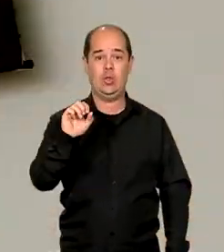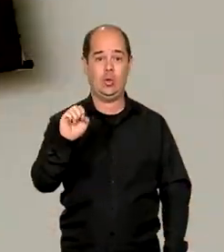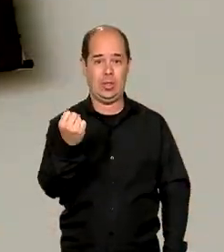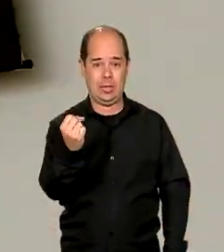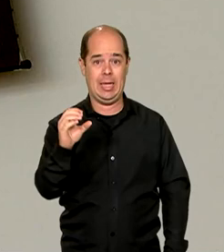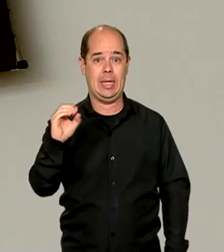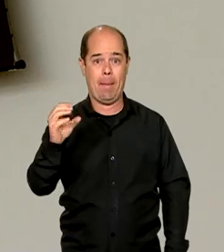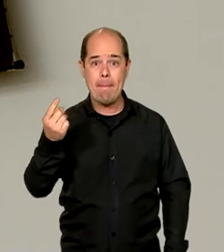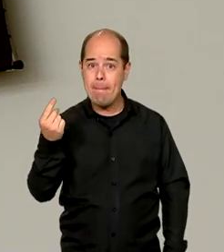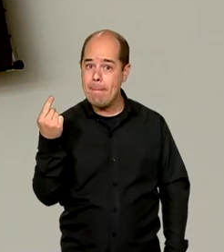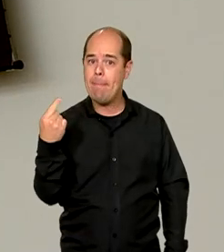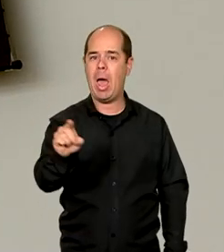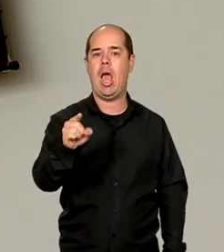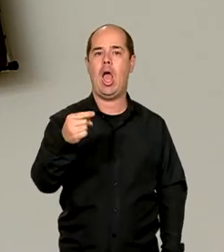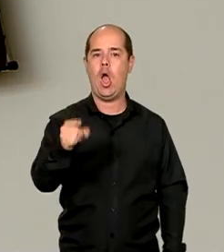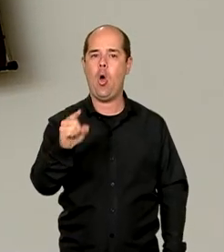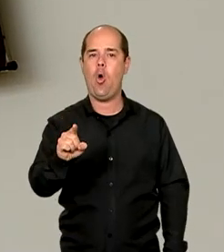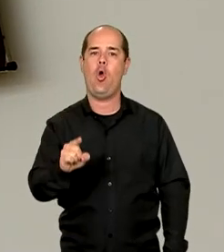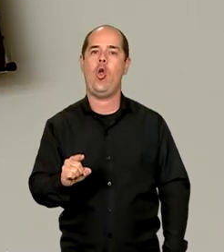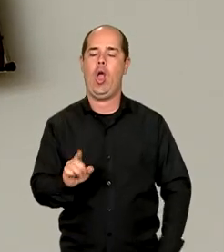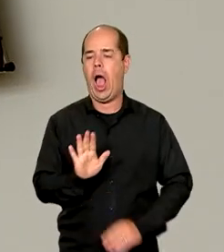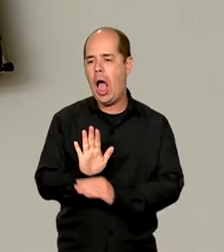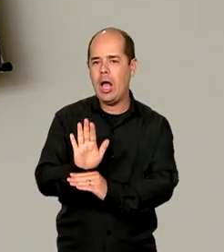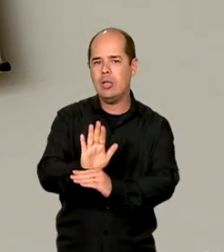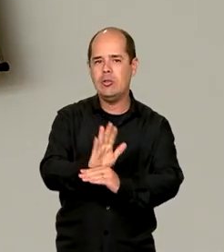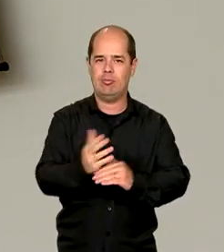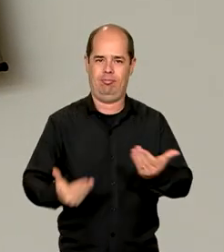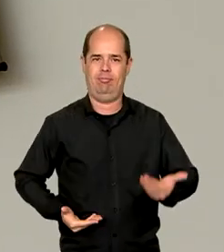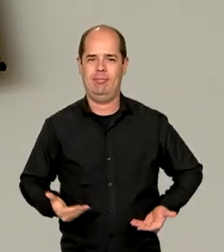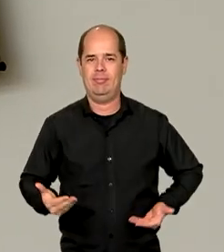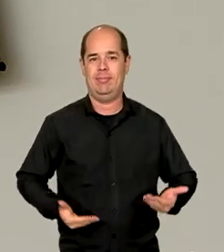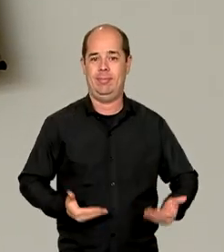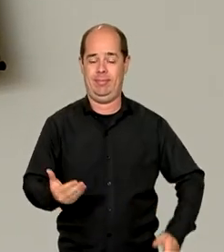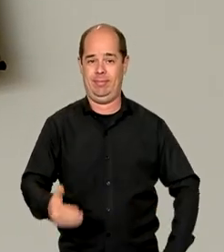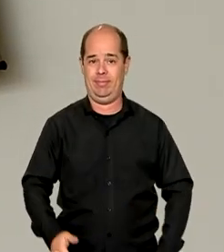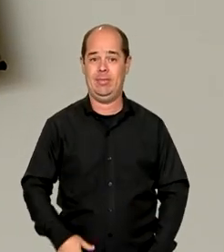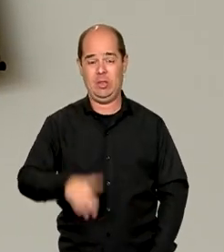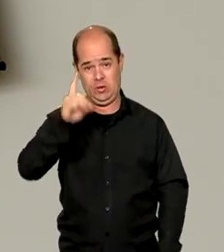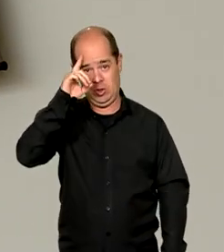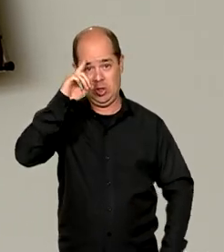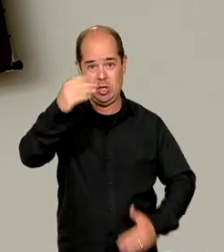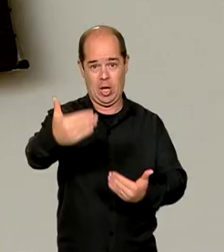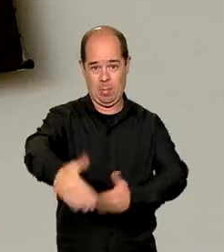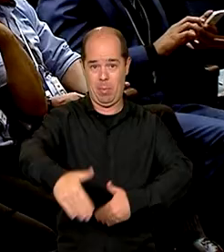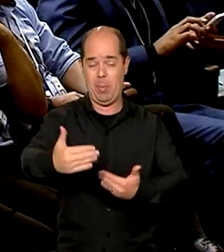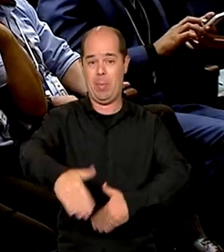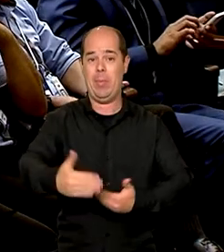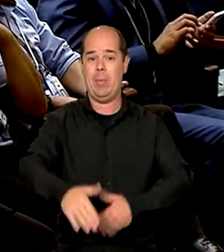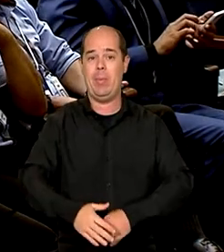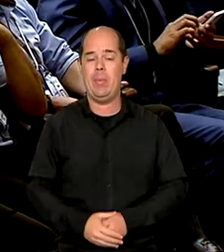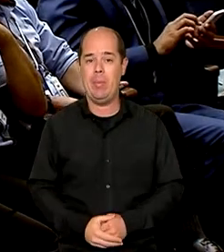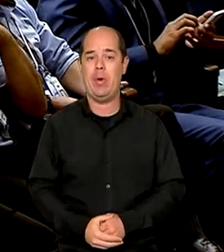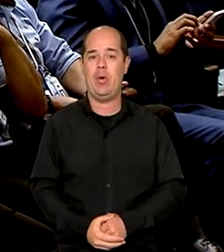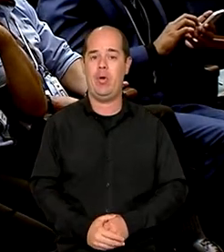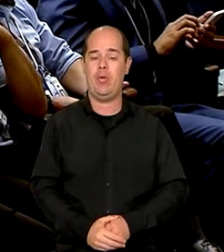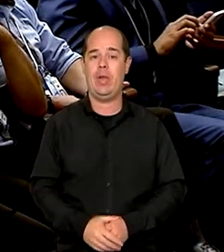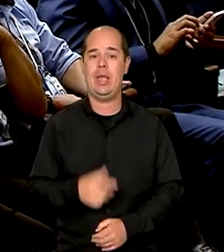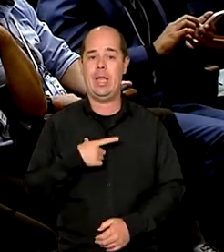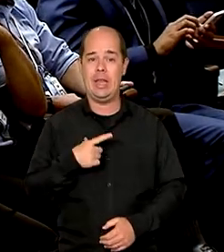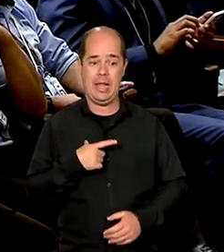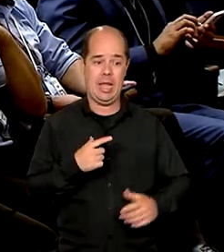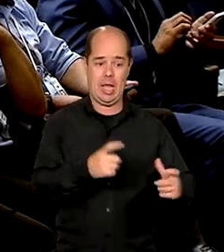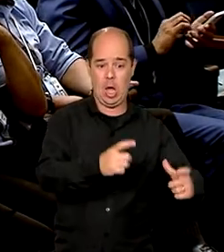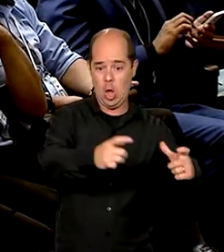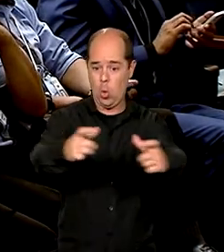colaboradores nos 2 dias de realização da prova. De acordo com o INEP, o Enem será aplicado em quase 10 mil locais de